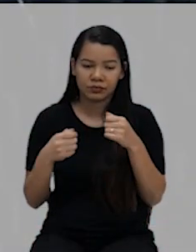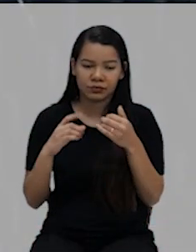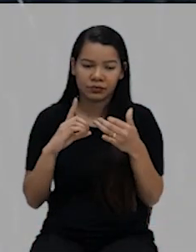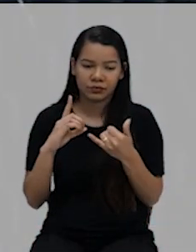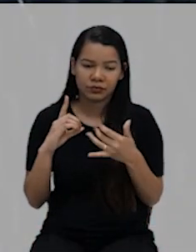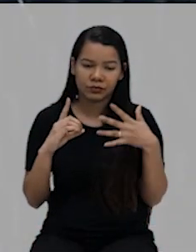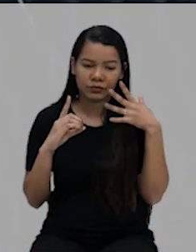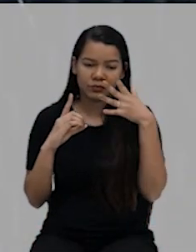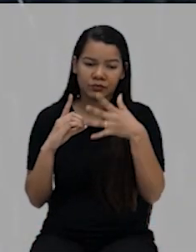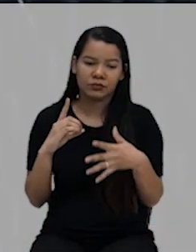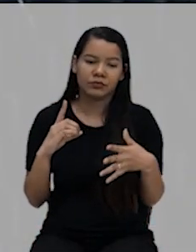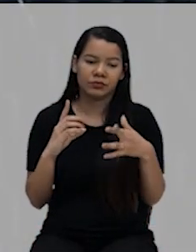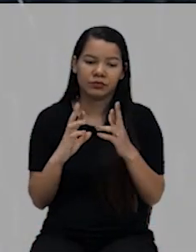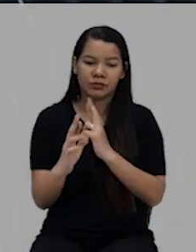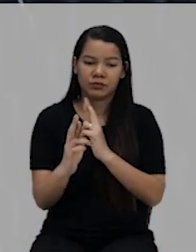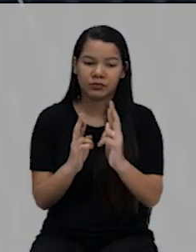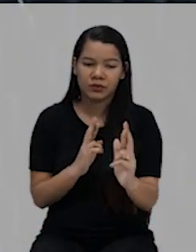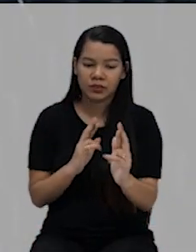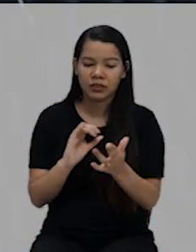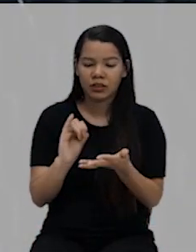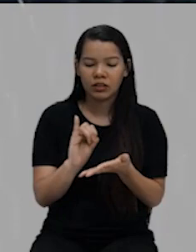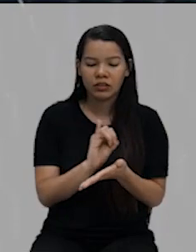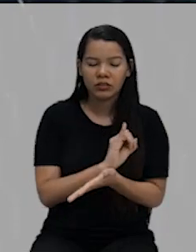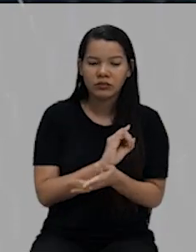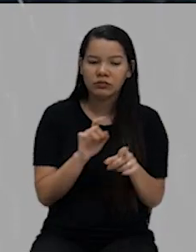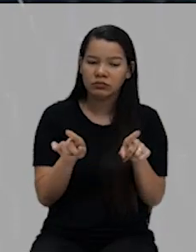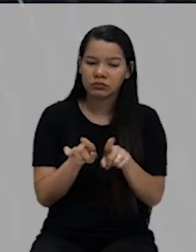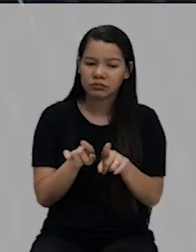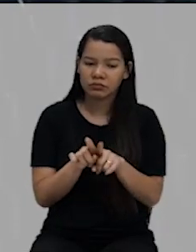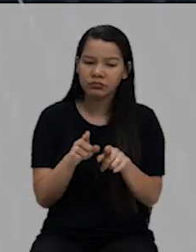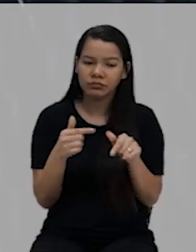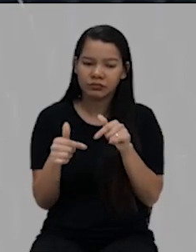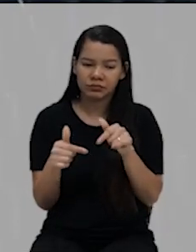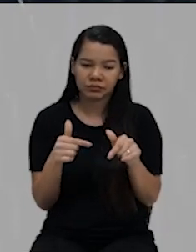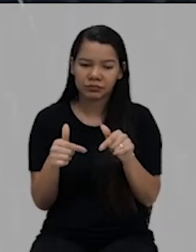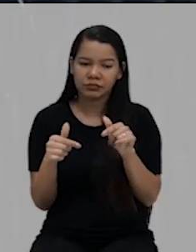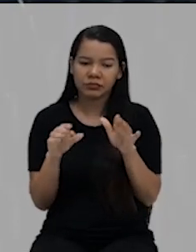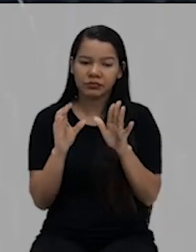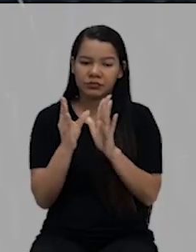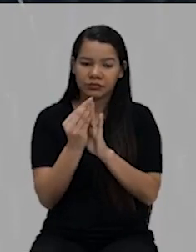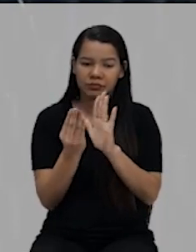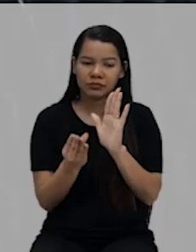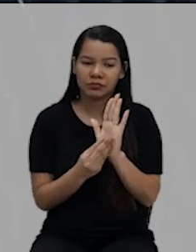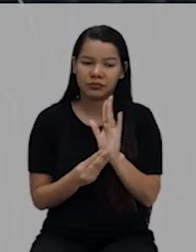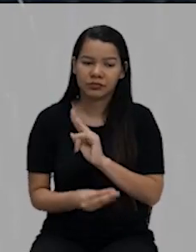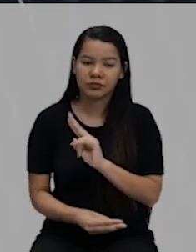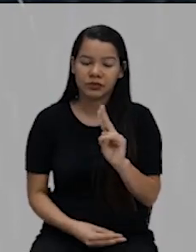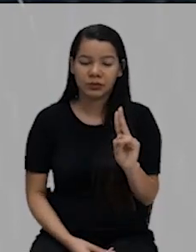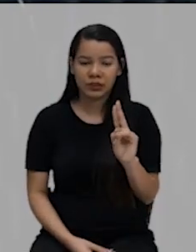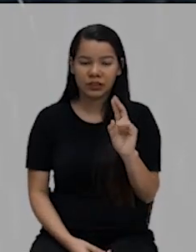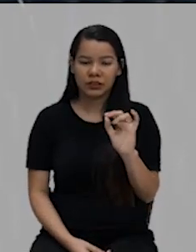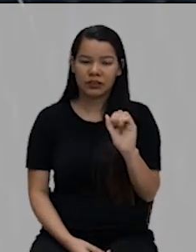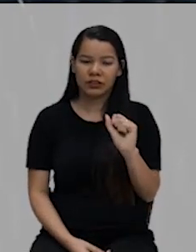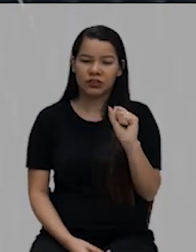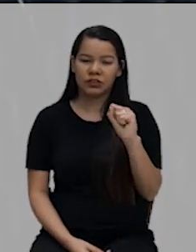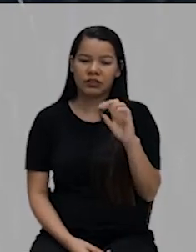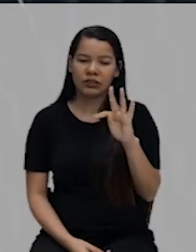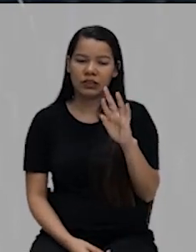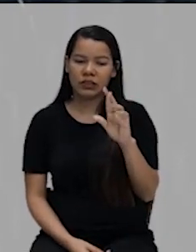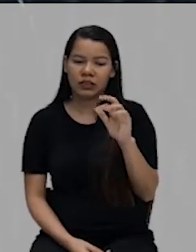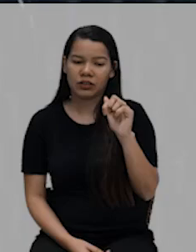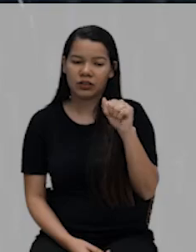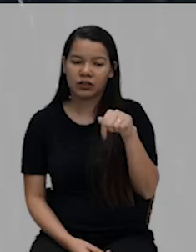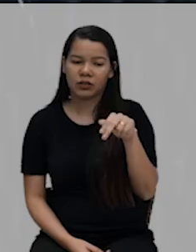reações inorgânicas e também trabalhar um conteúdo chamado de estequiometria, que são os